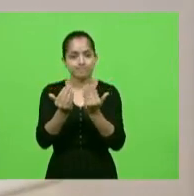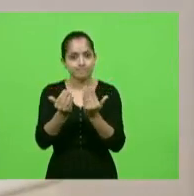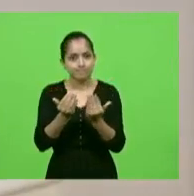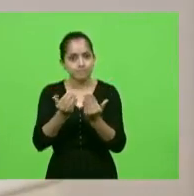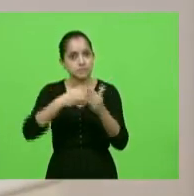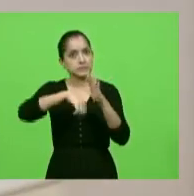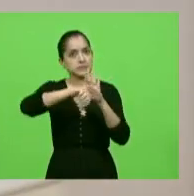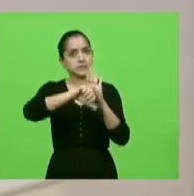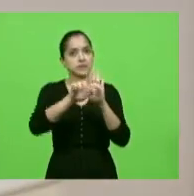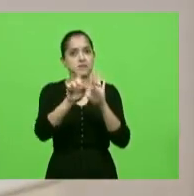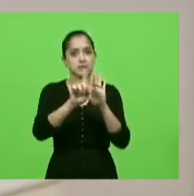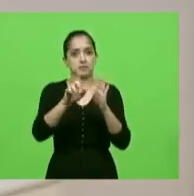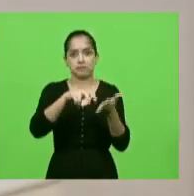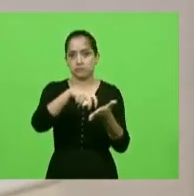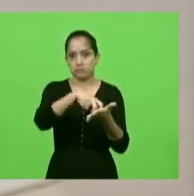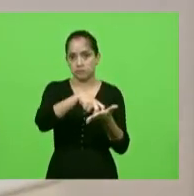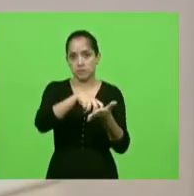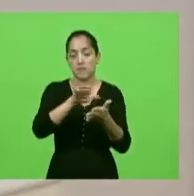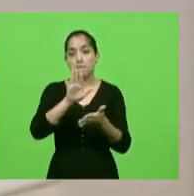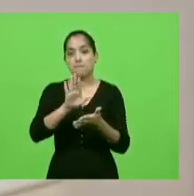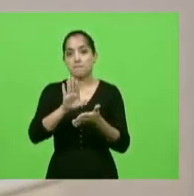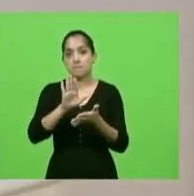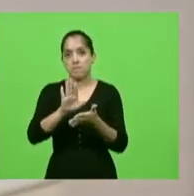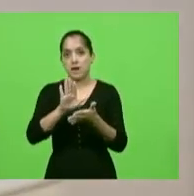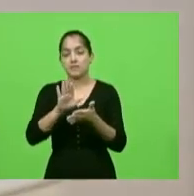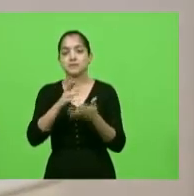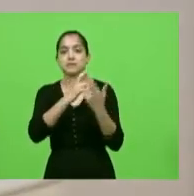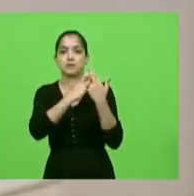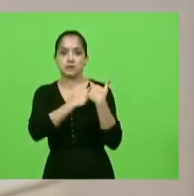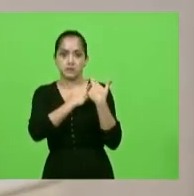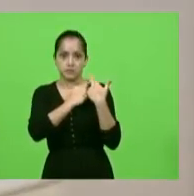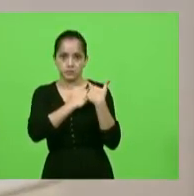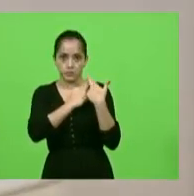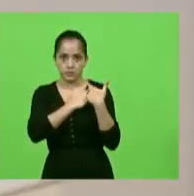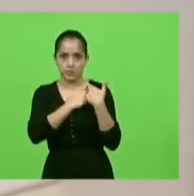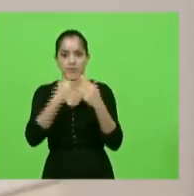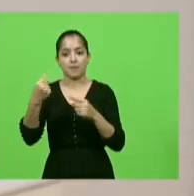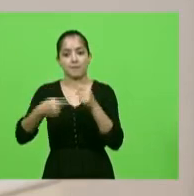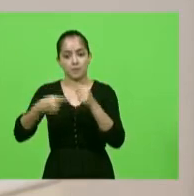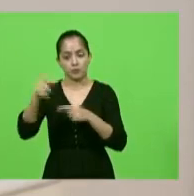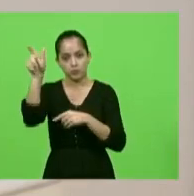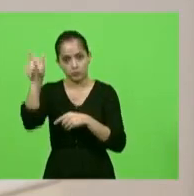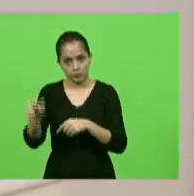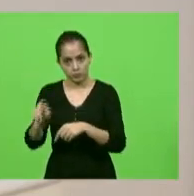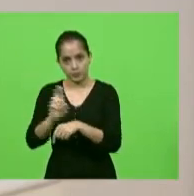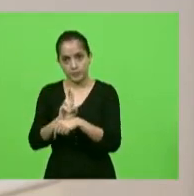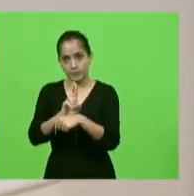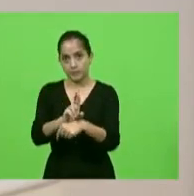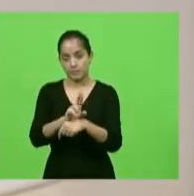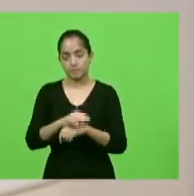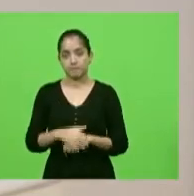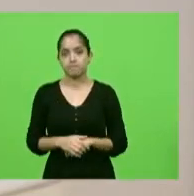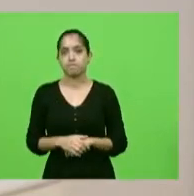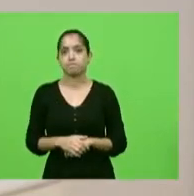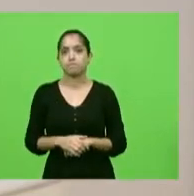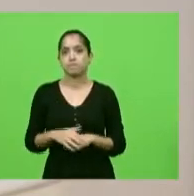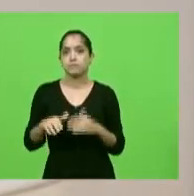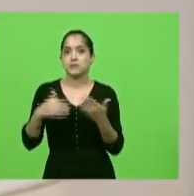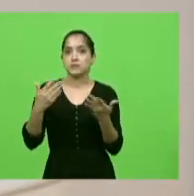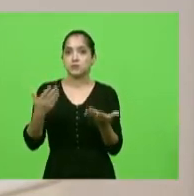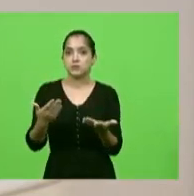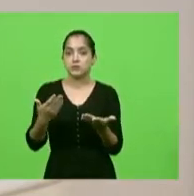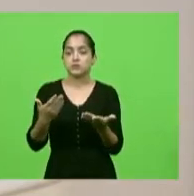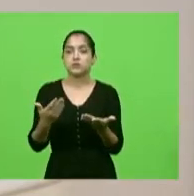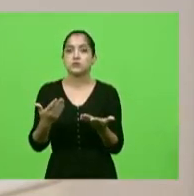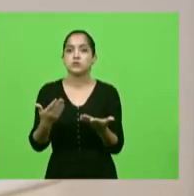no âmbito penal, mas tão somente da responsabilidade política do representado. Diante desse cenário,